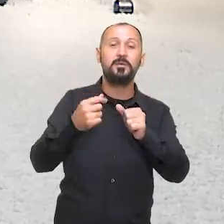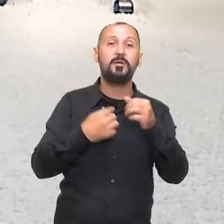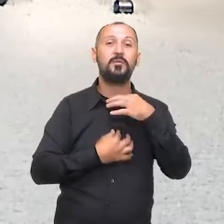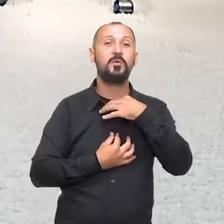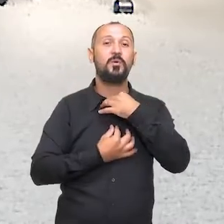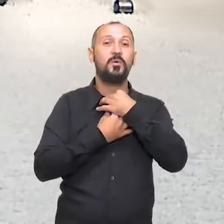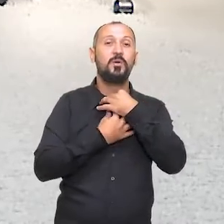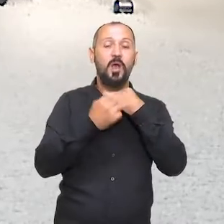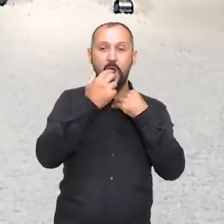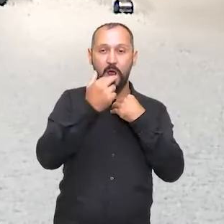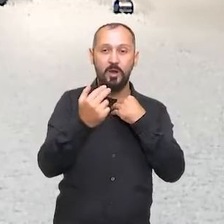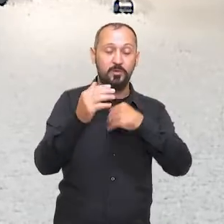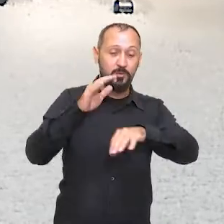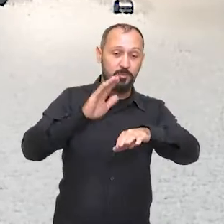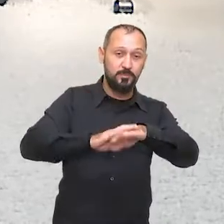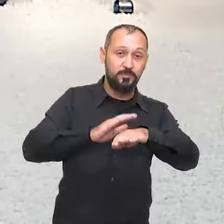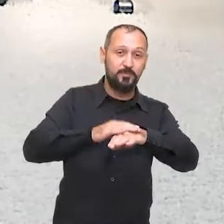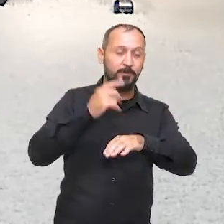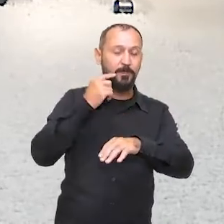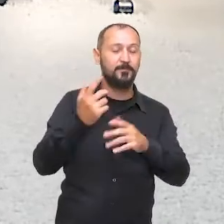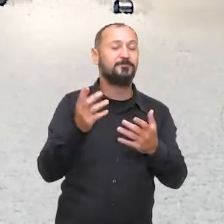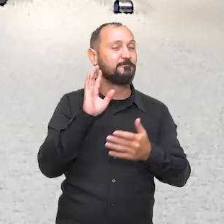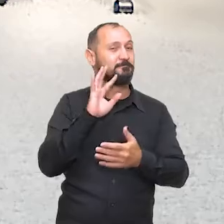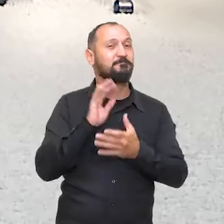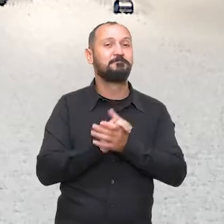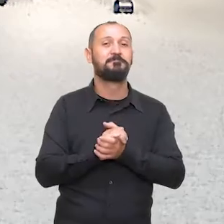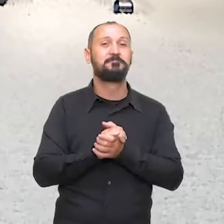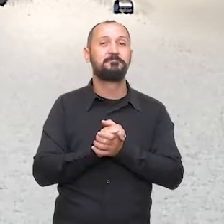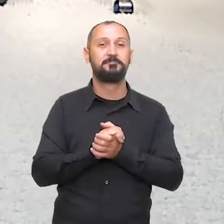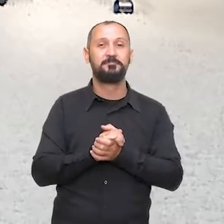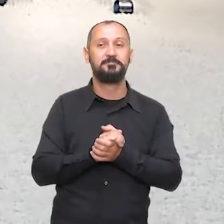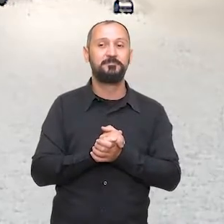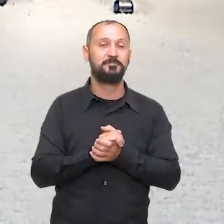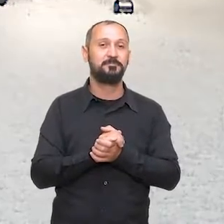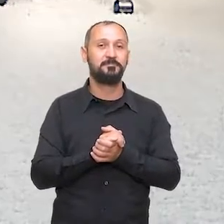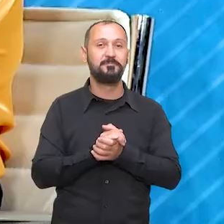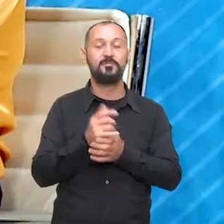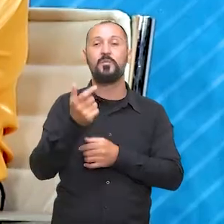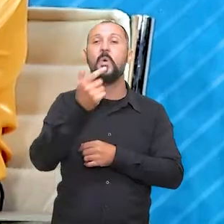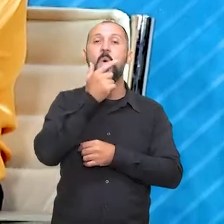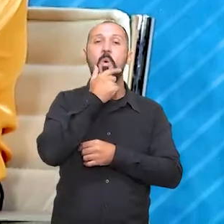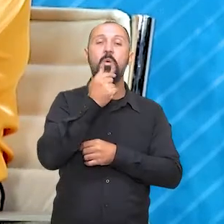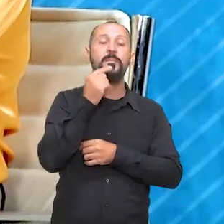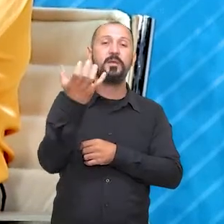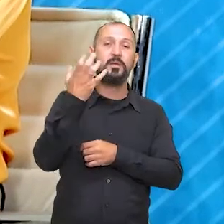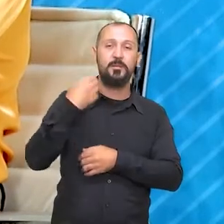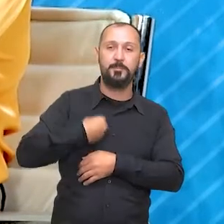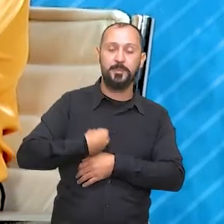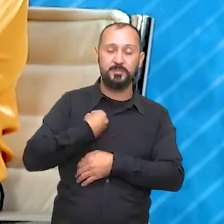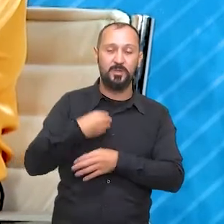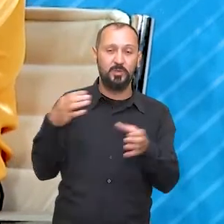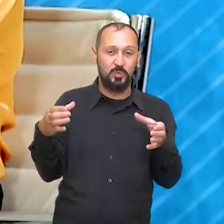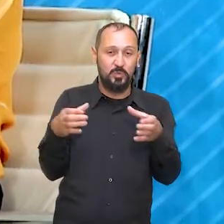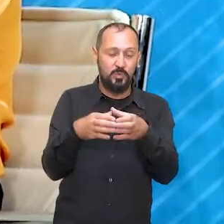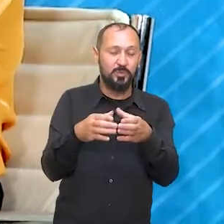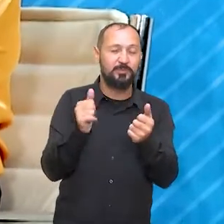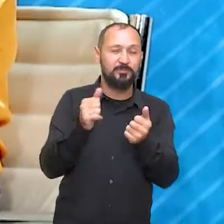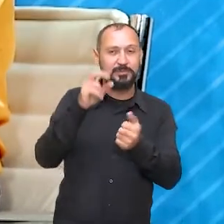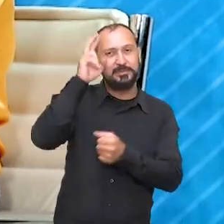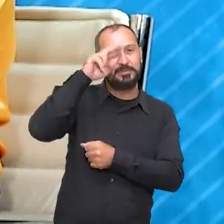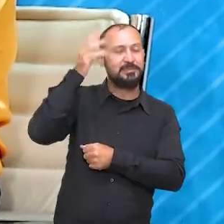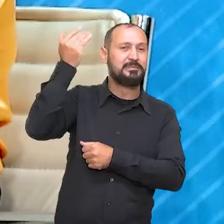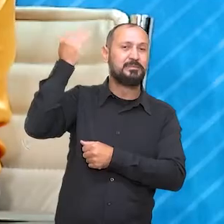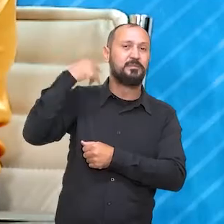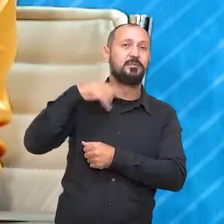com a gravata de acordo com a sua coloração pessoal. Que legal. Você falando disso, né, do homem querer participar da comissão, me veio